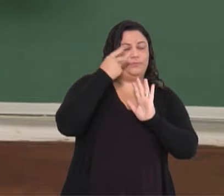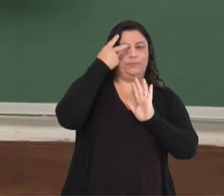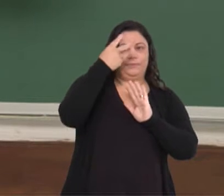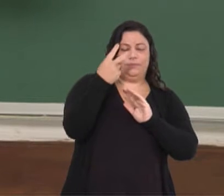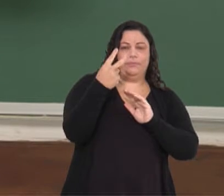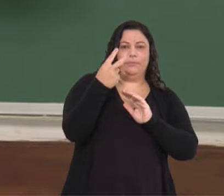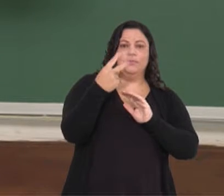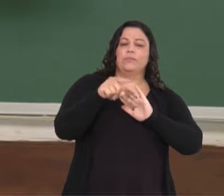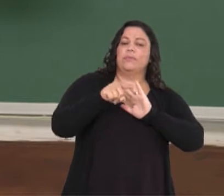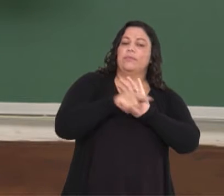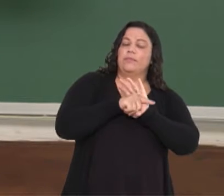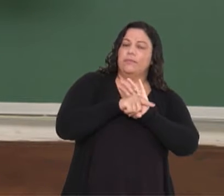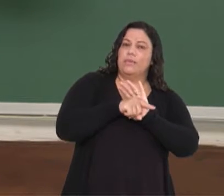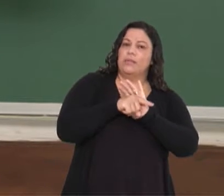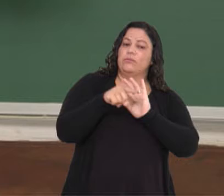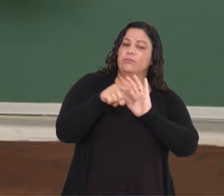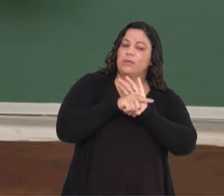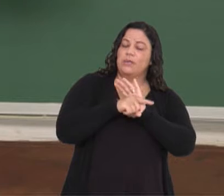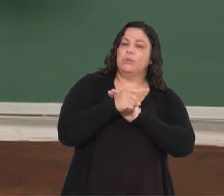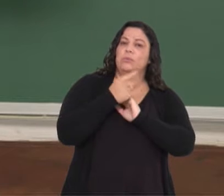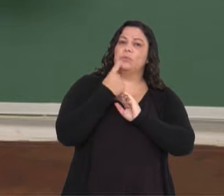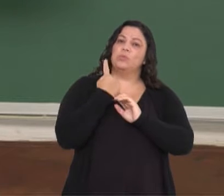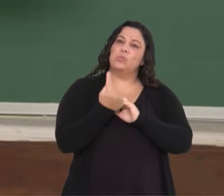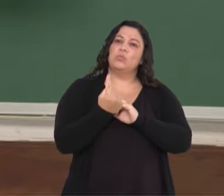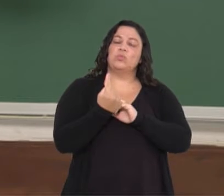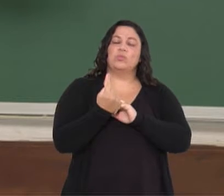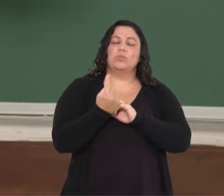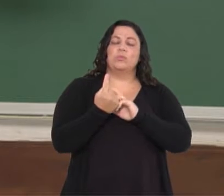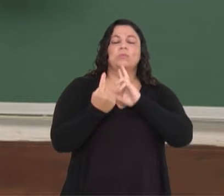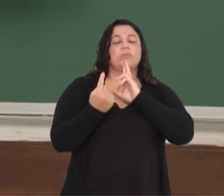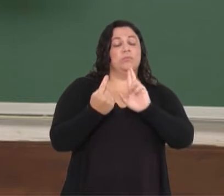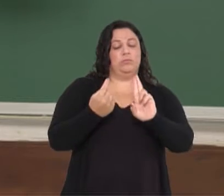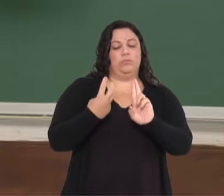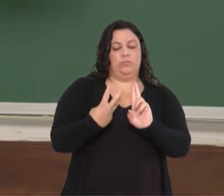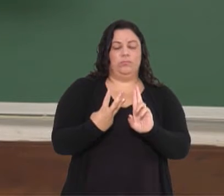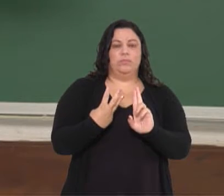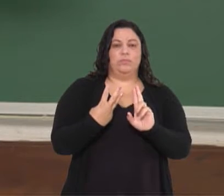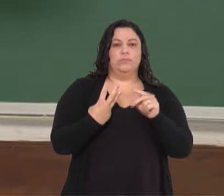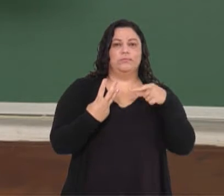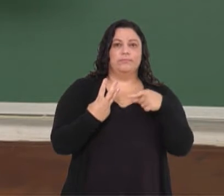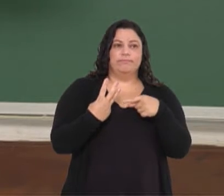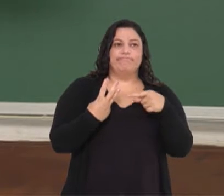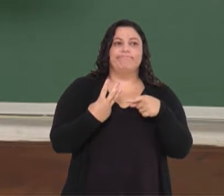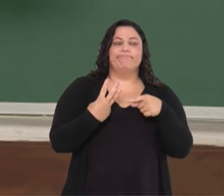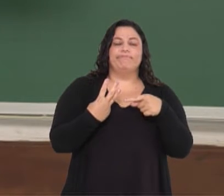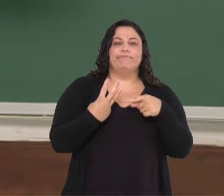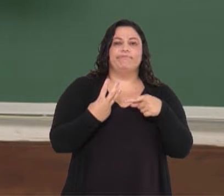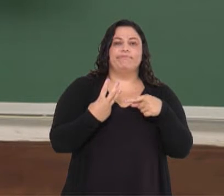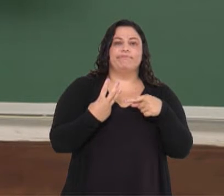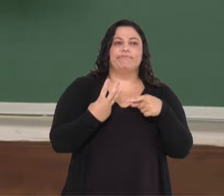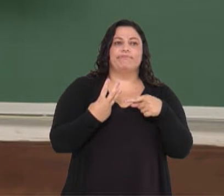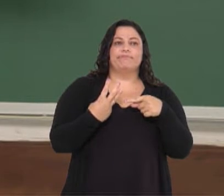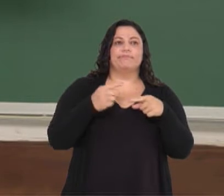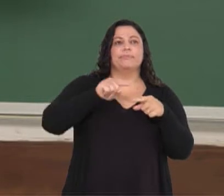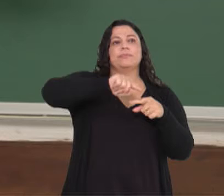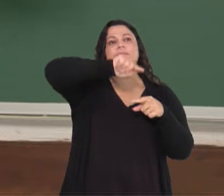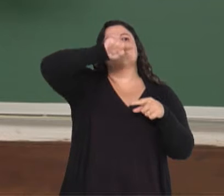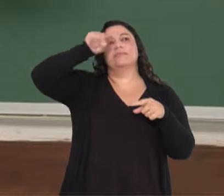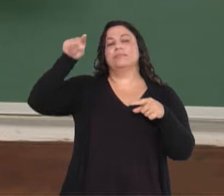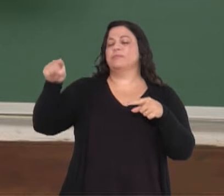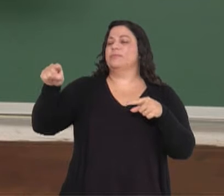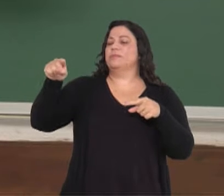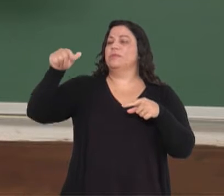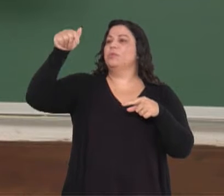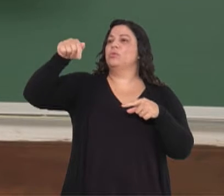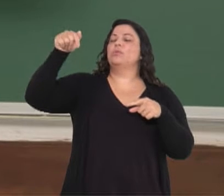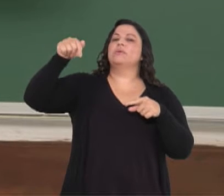2 menos menos 1 dá 3. Logo, o seu quociente ax mais b, que seria